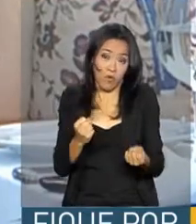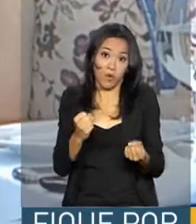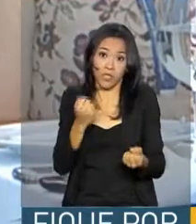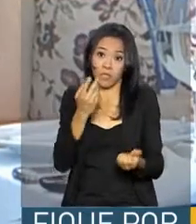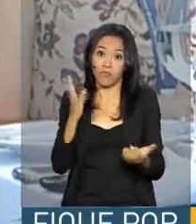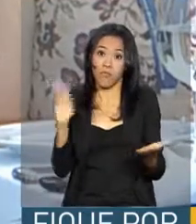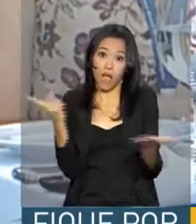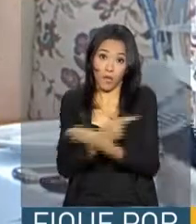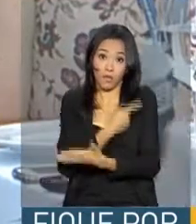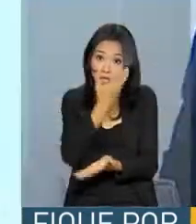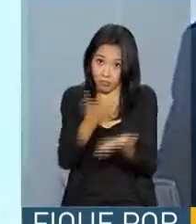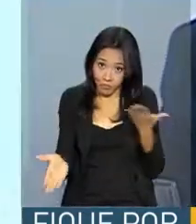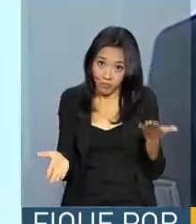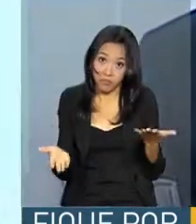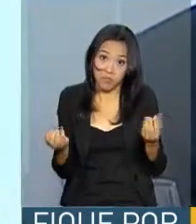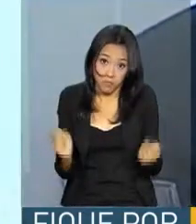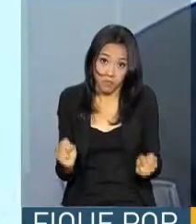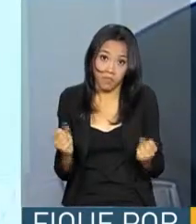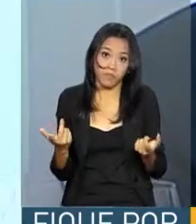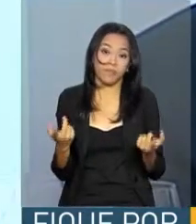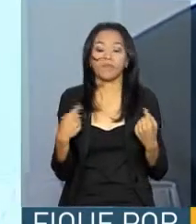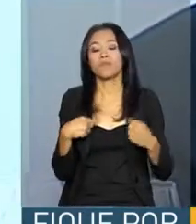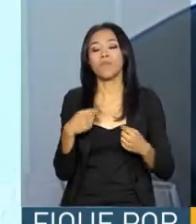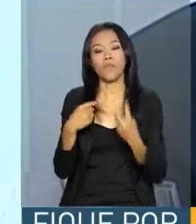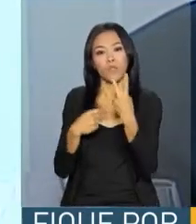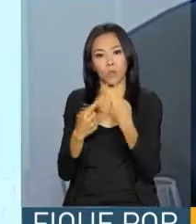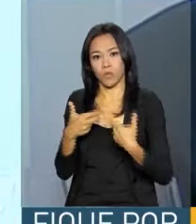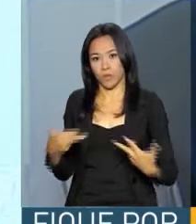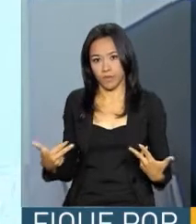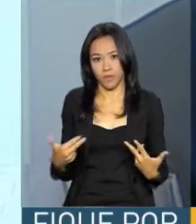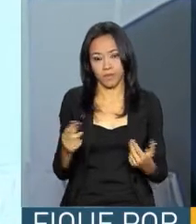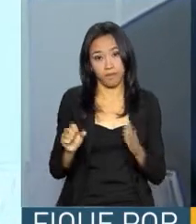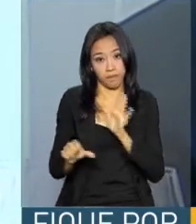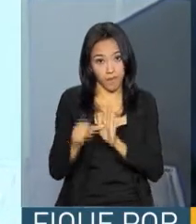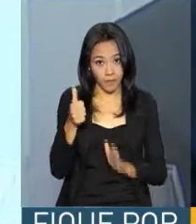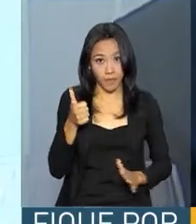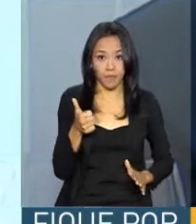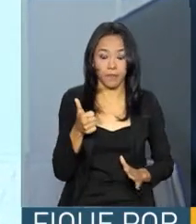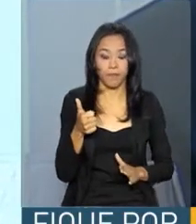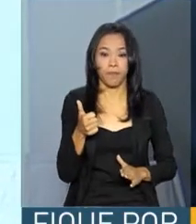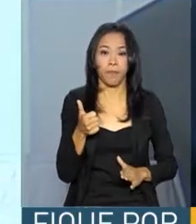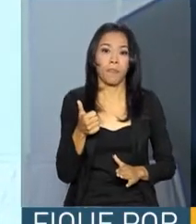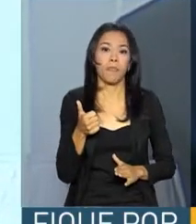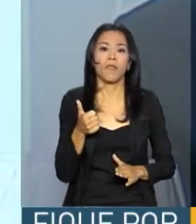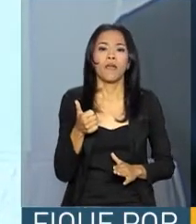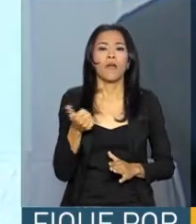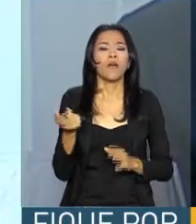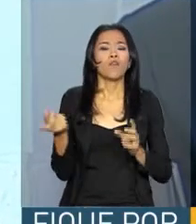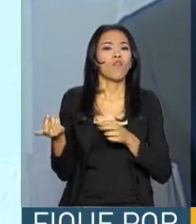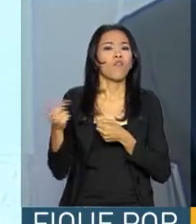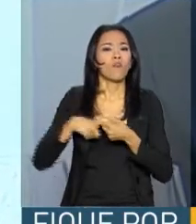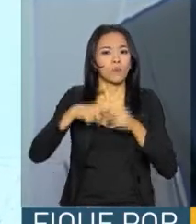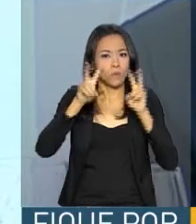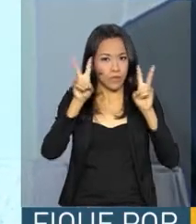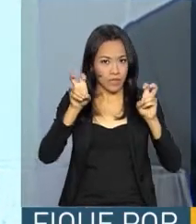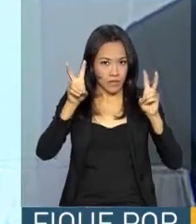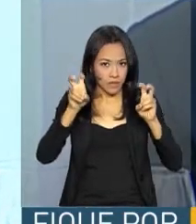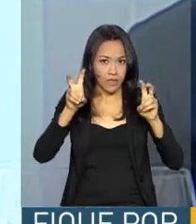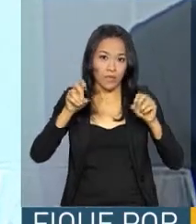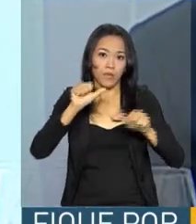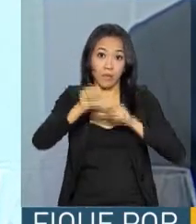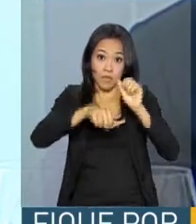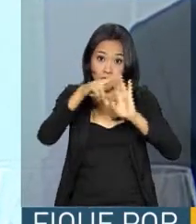de 2018? Olha, eu acho duas coisas. Em primeiro lugar, veja, vou retomar o tema da Previdência, né?